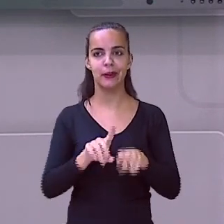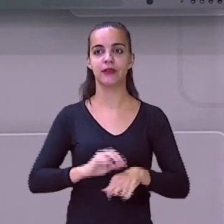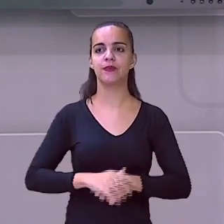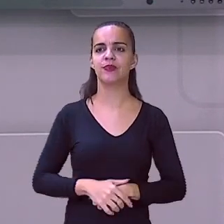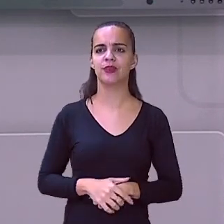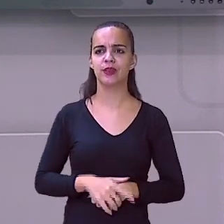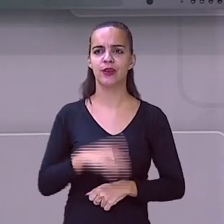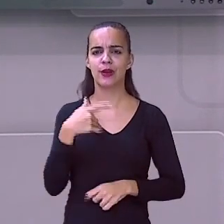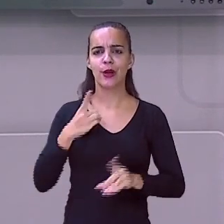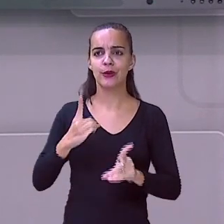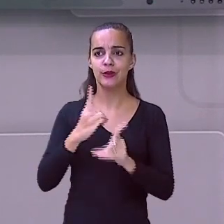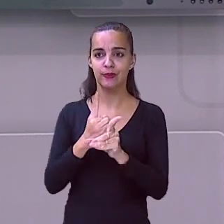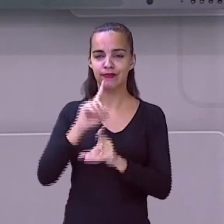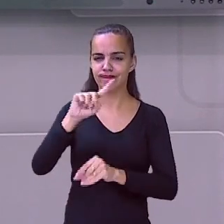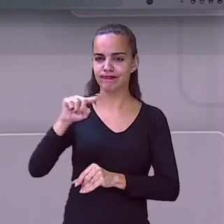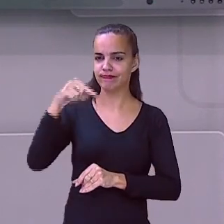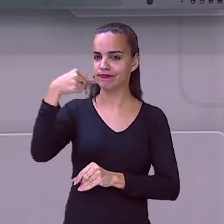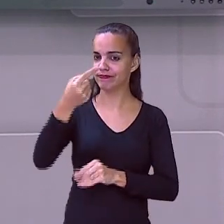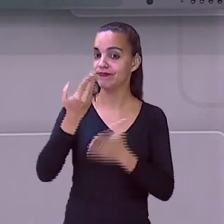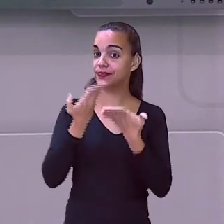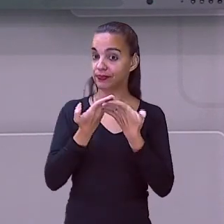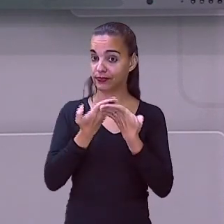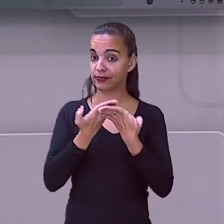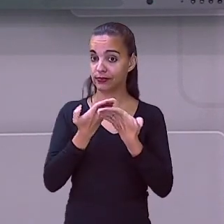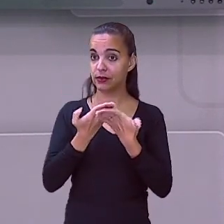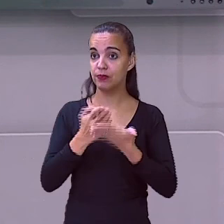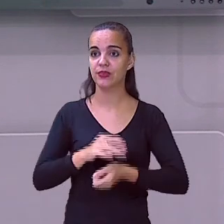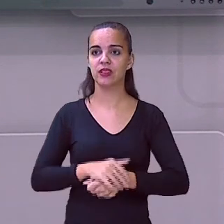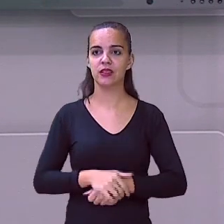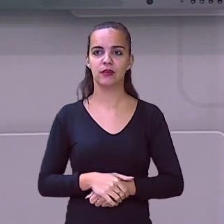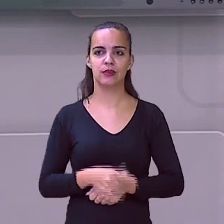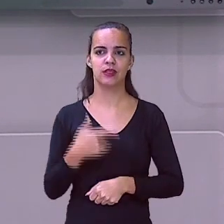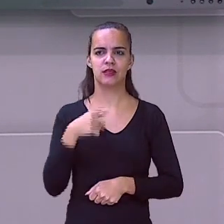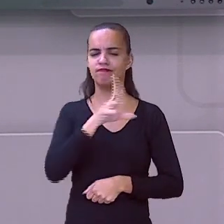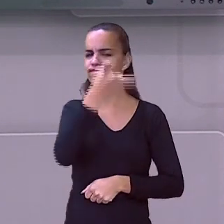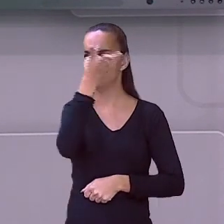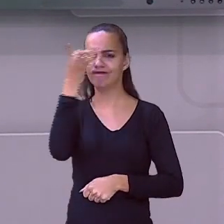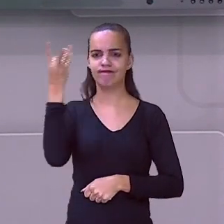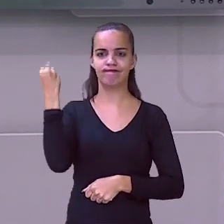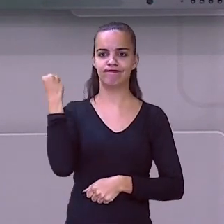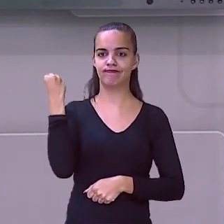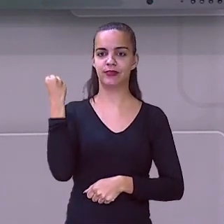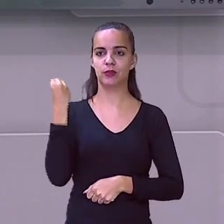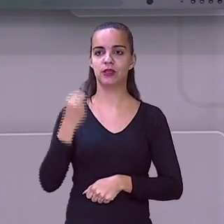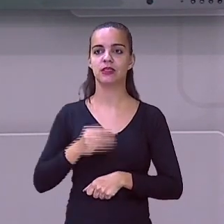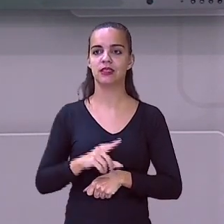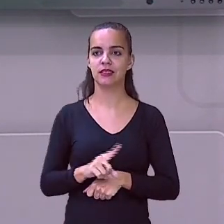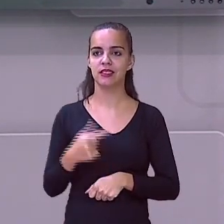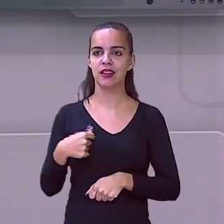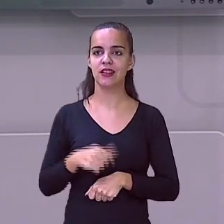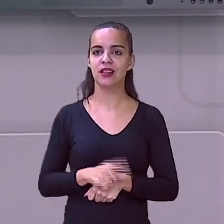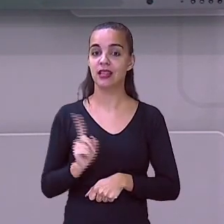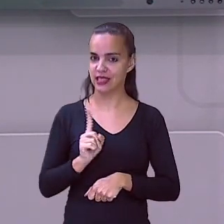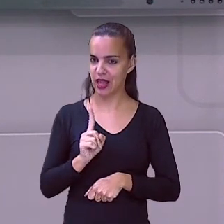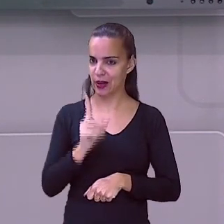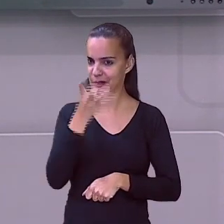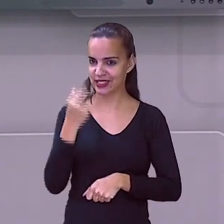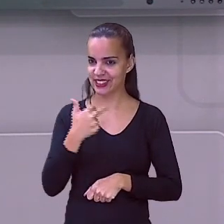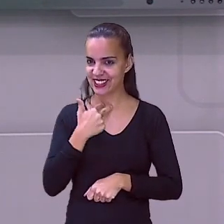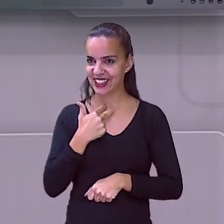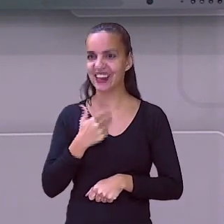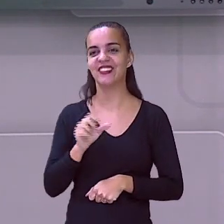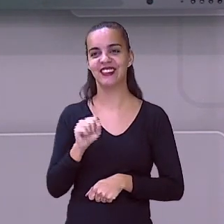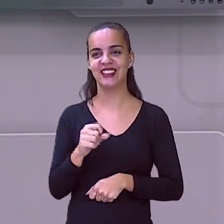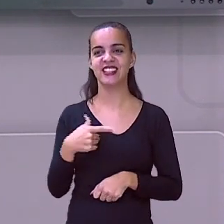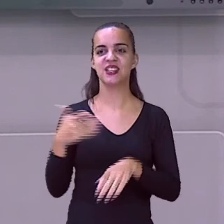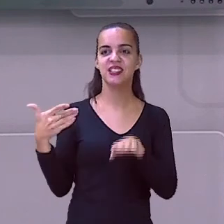Eu te encontro na próxima aula. E não se esqueça. Você não esquece não, né? Mas vamos